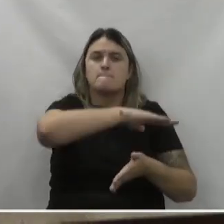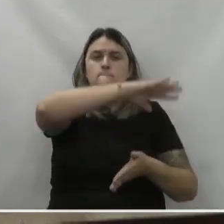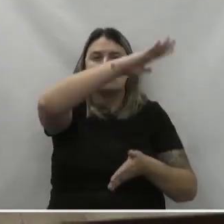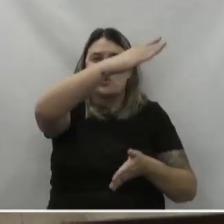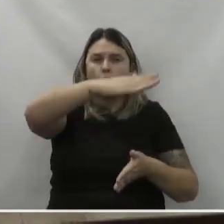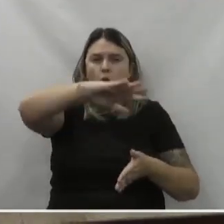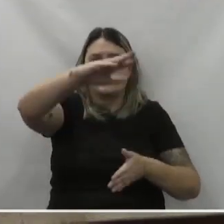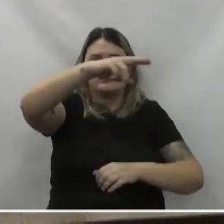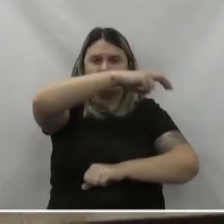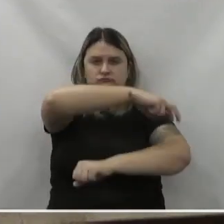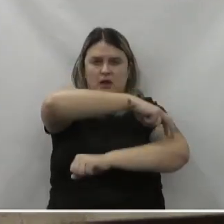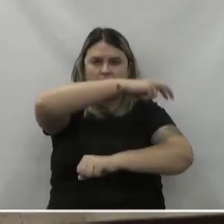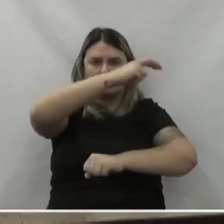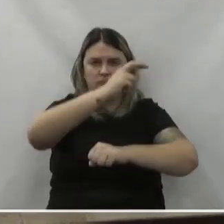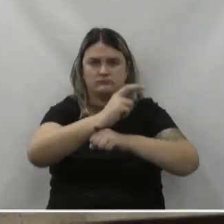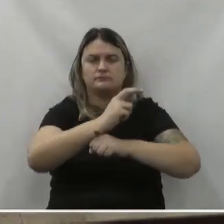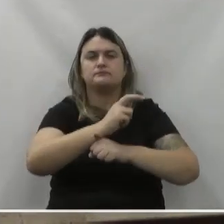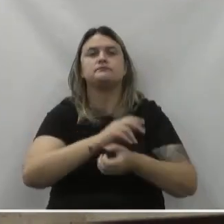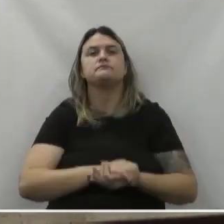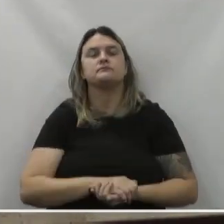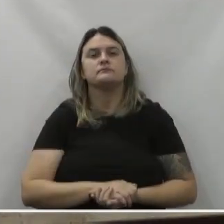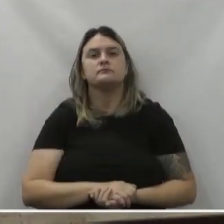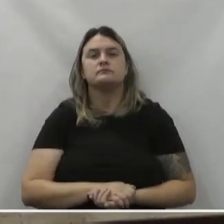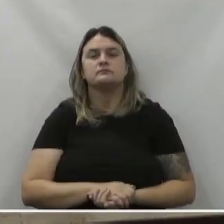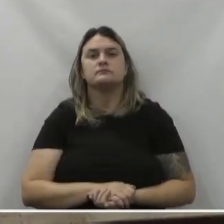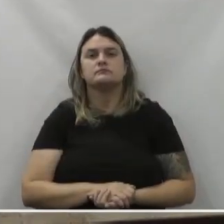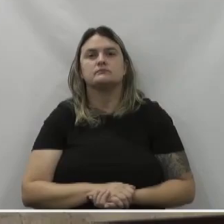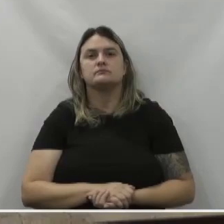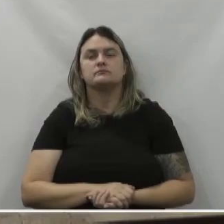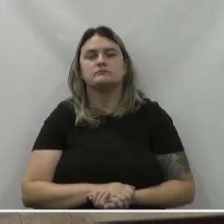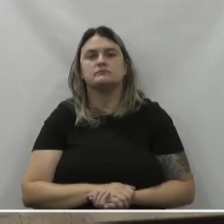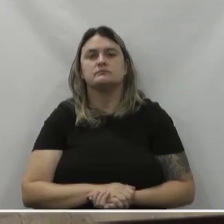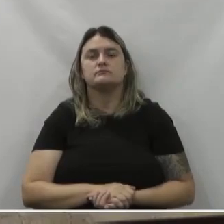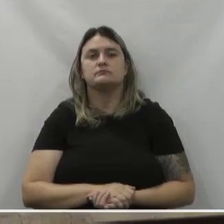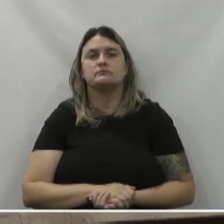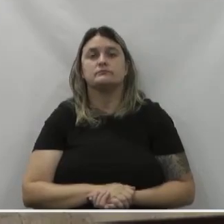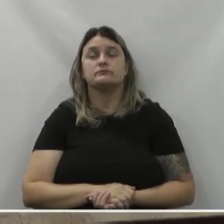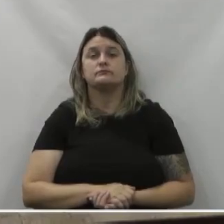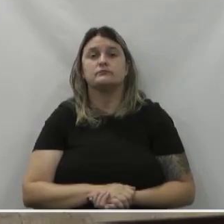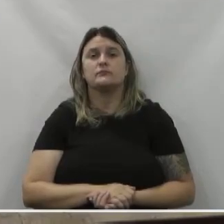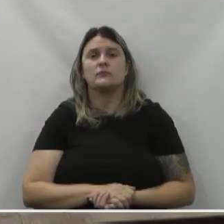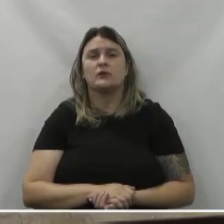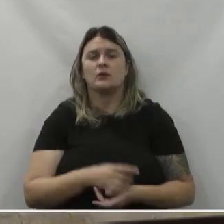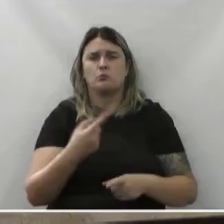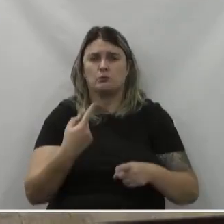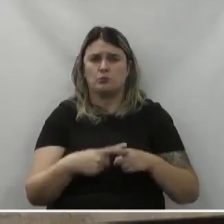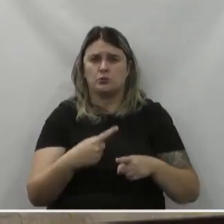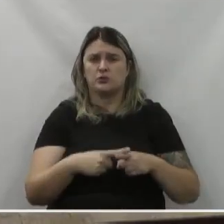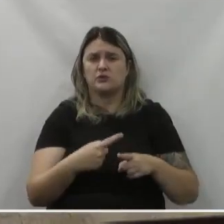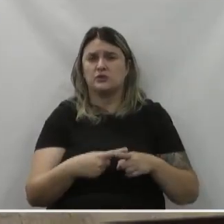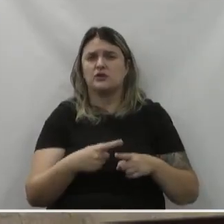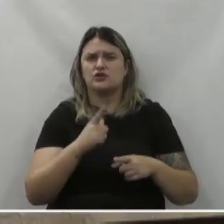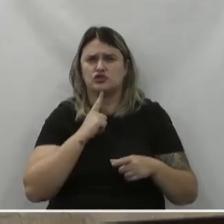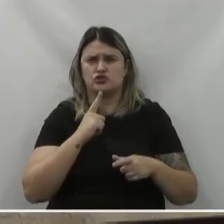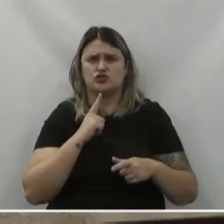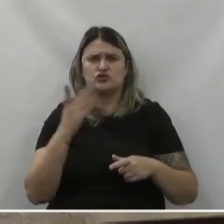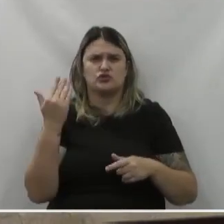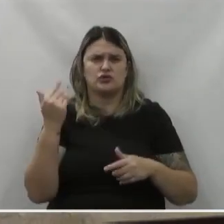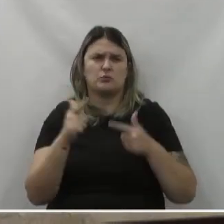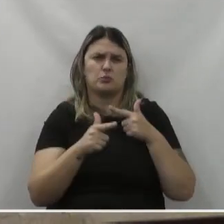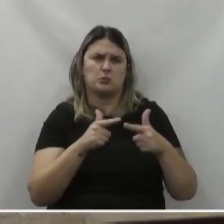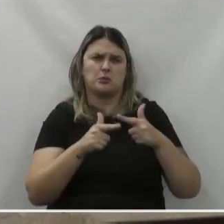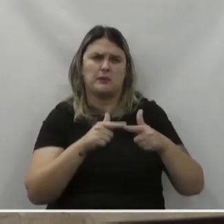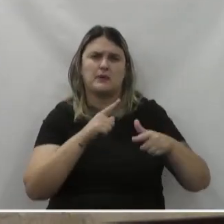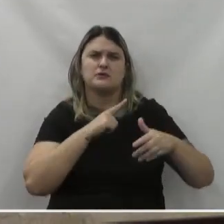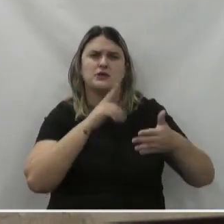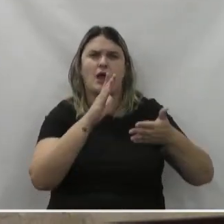Arco. Cobrança do morro, que até em questão, naquele momento, havia várias